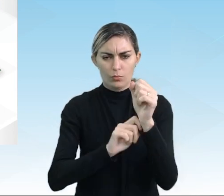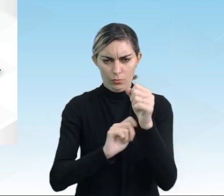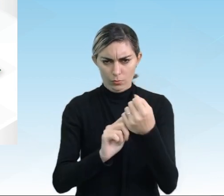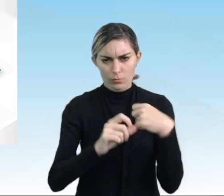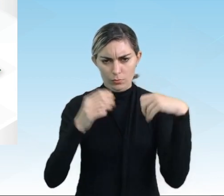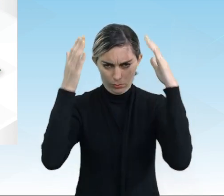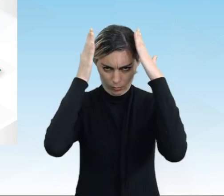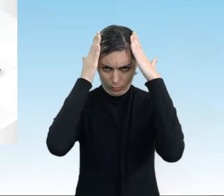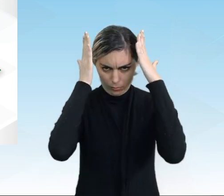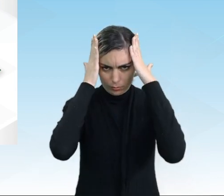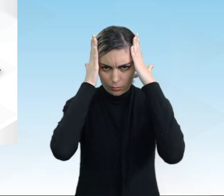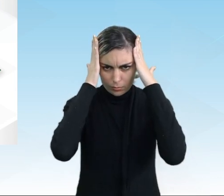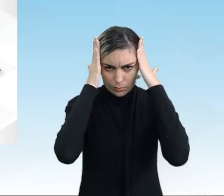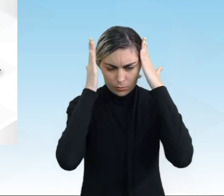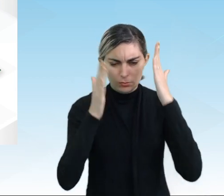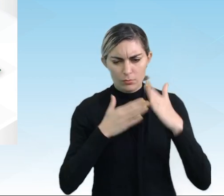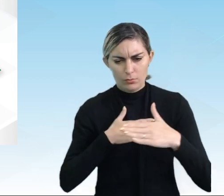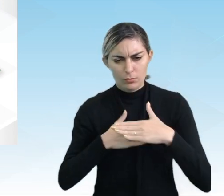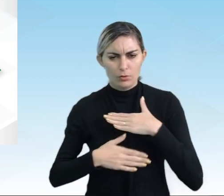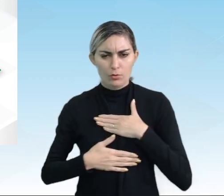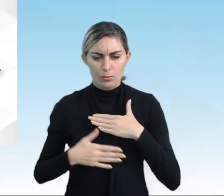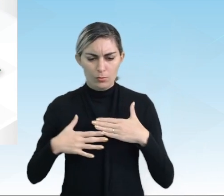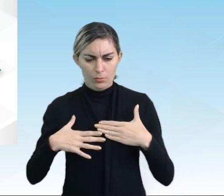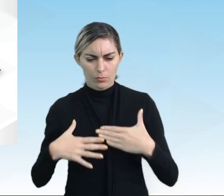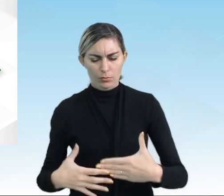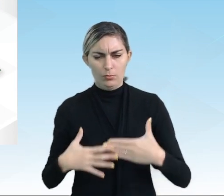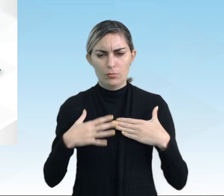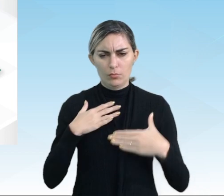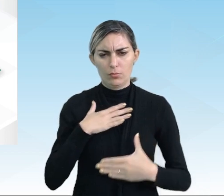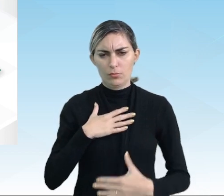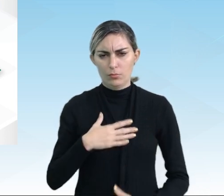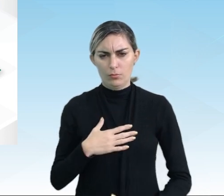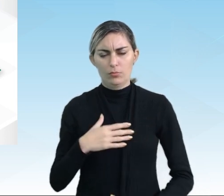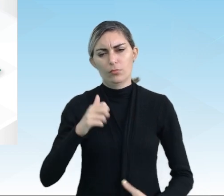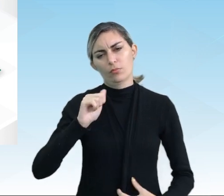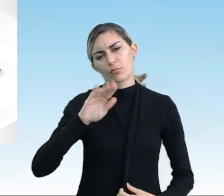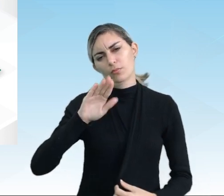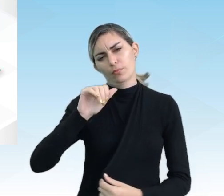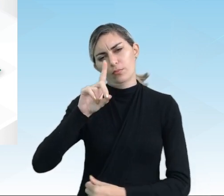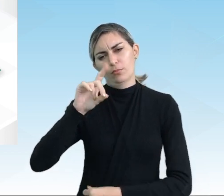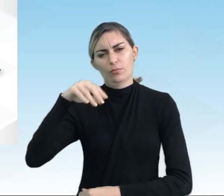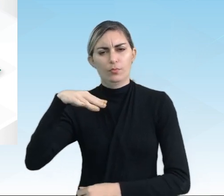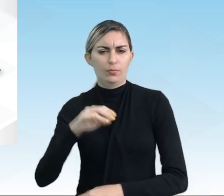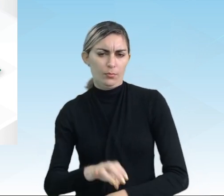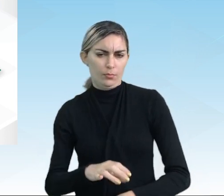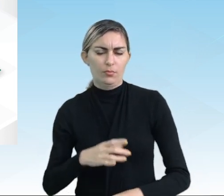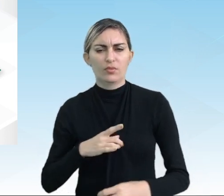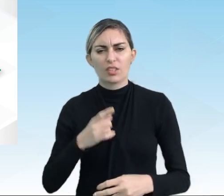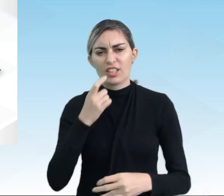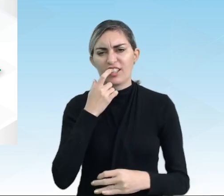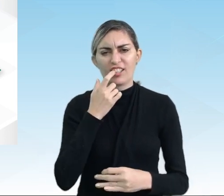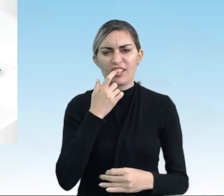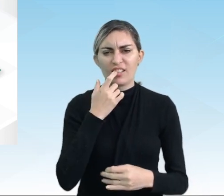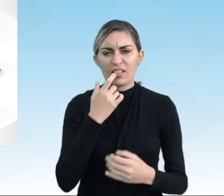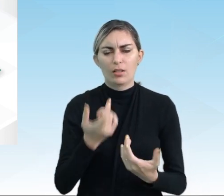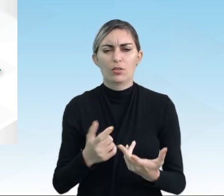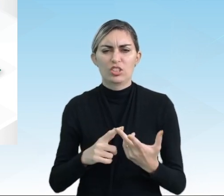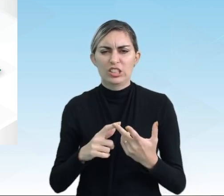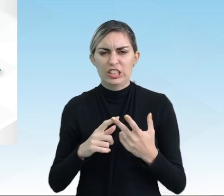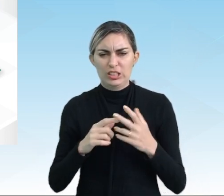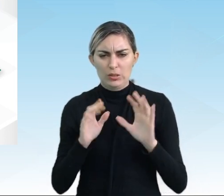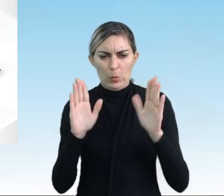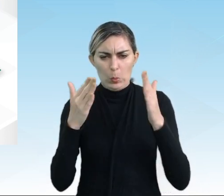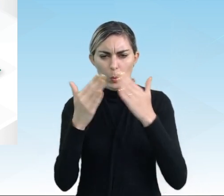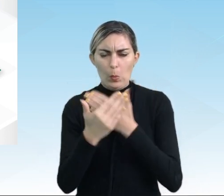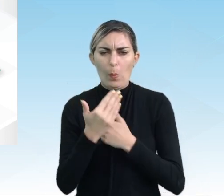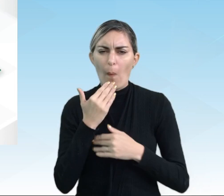da cabeça, da parede do tórax e do abdômen. Também tem um músculo esquelético estriado